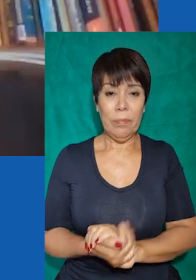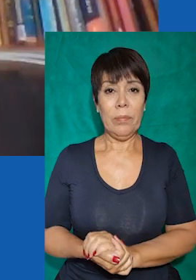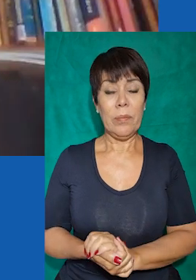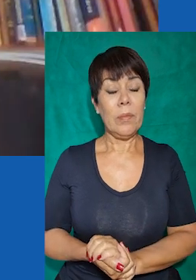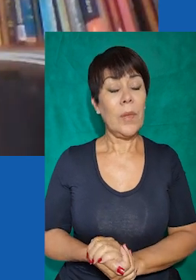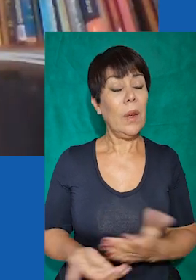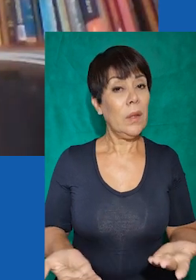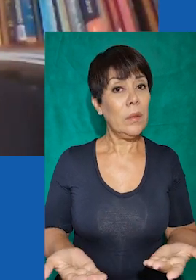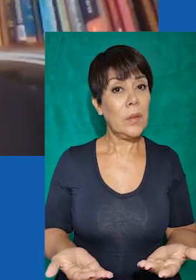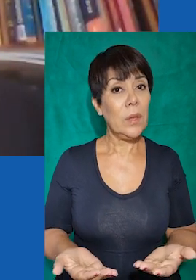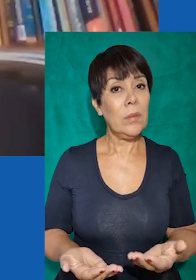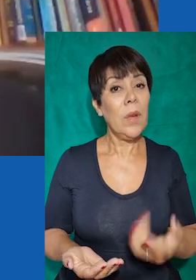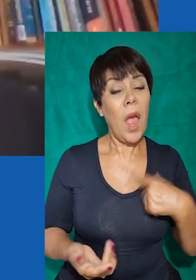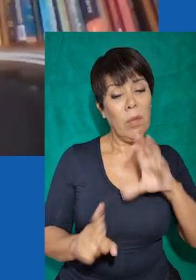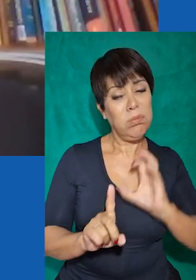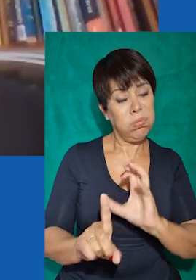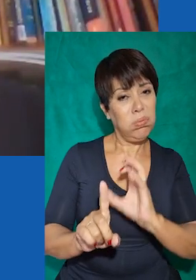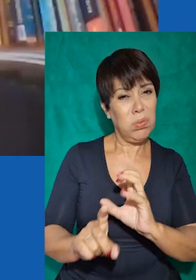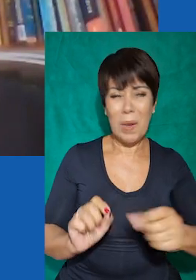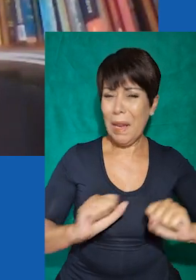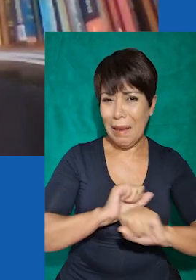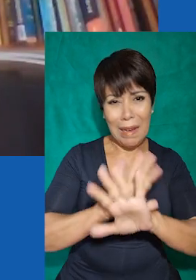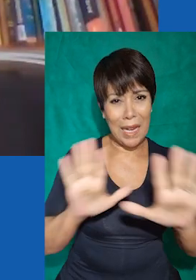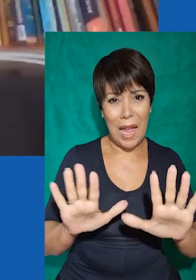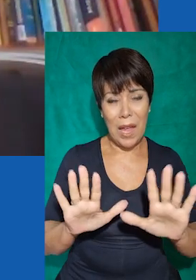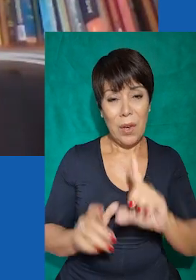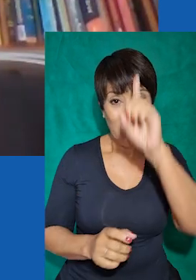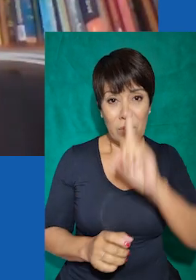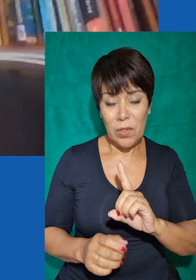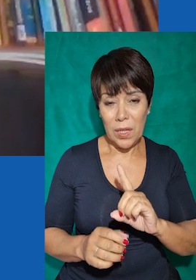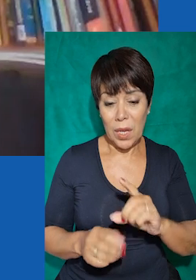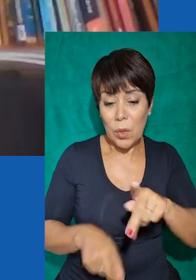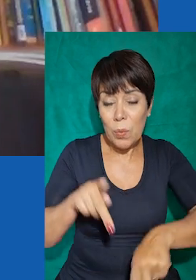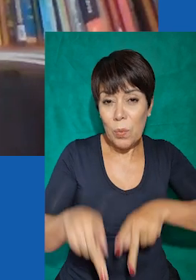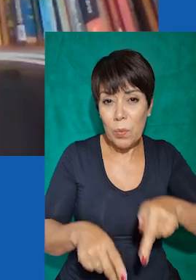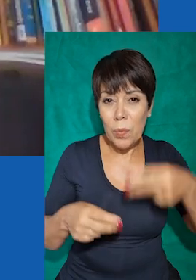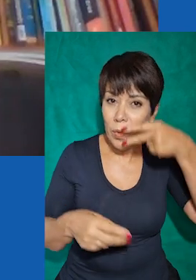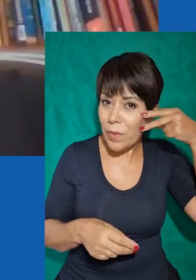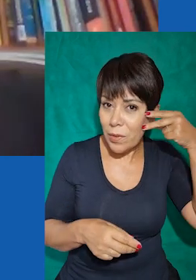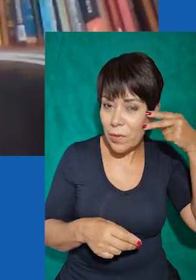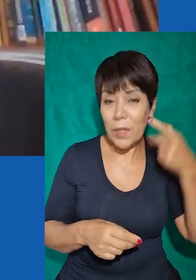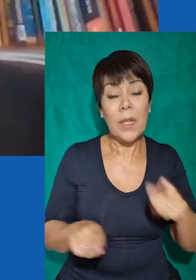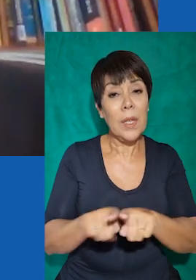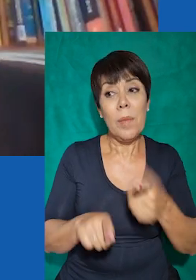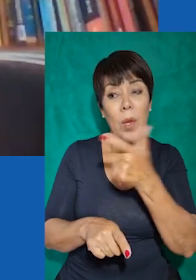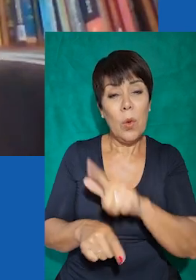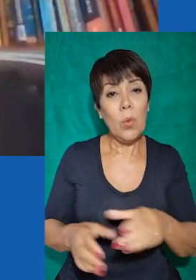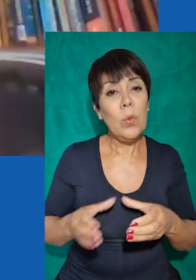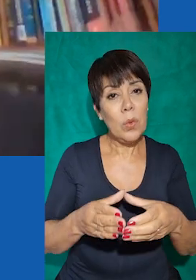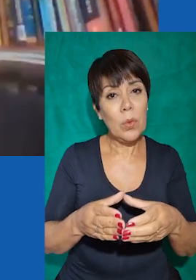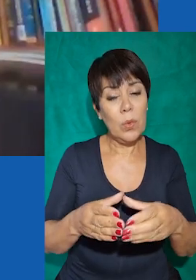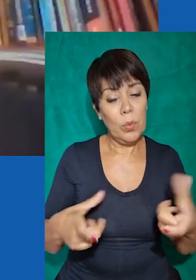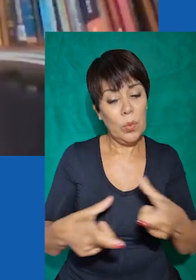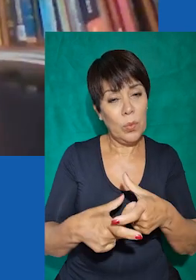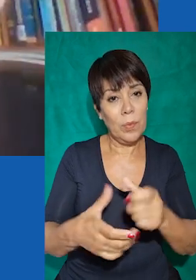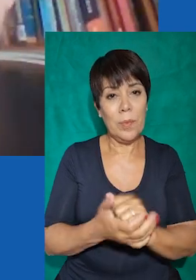Então, é um ataque explícito aos direitos indígenas e não só, e de todas as minorias. E é também, e